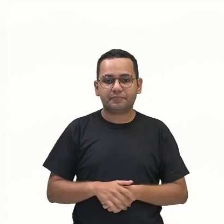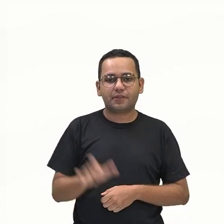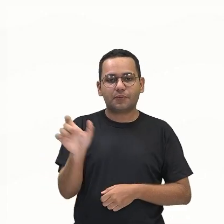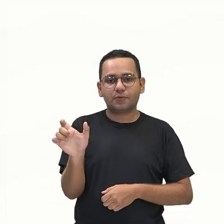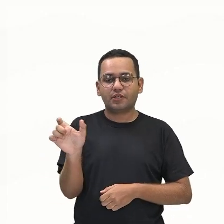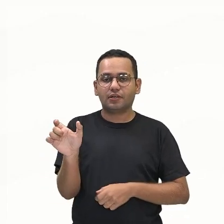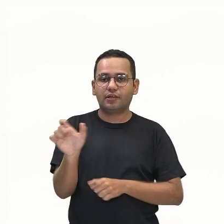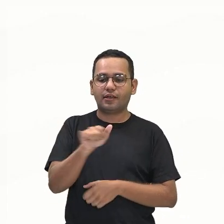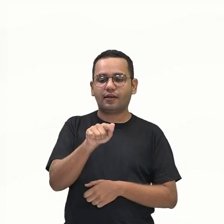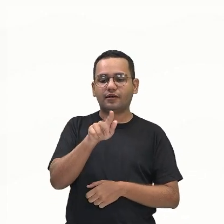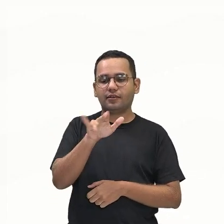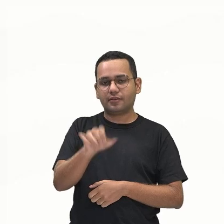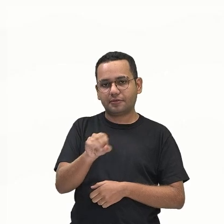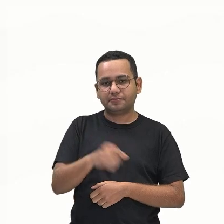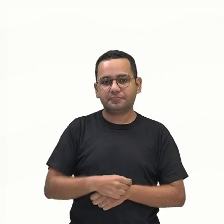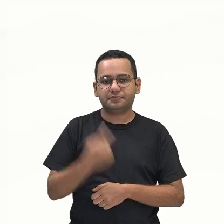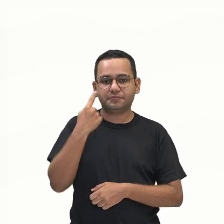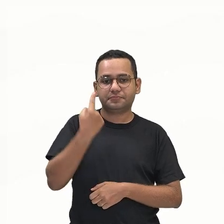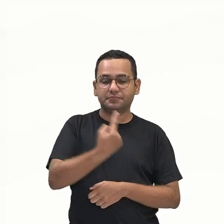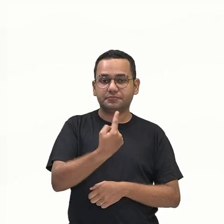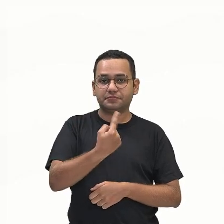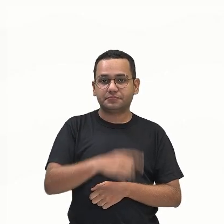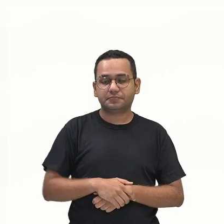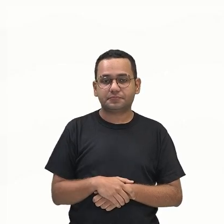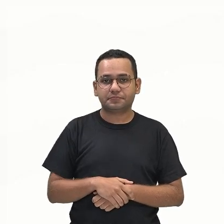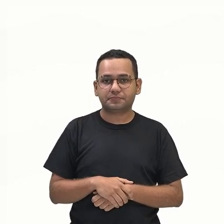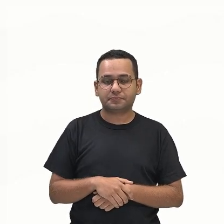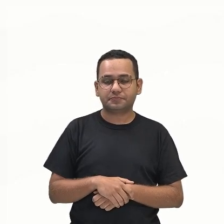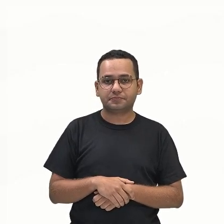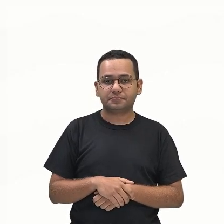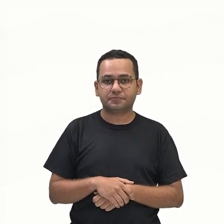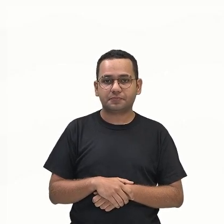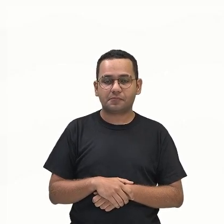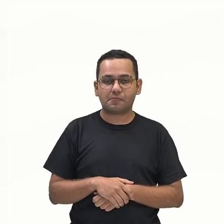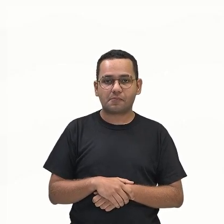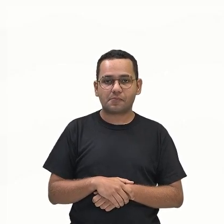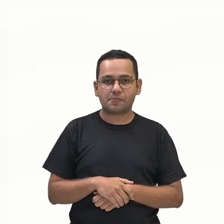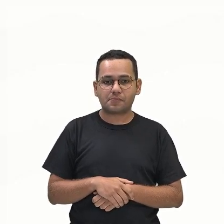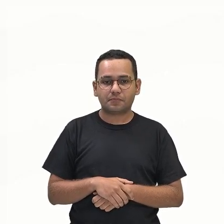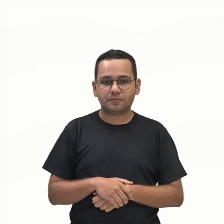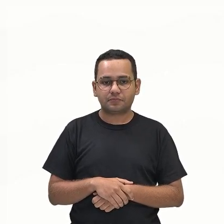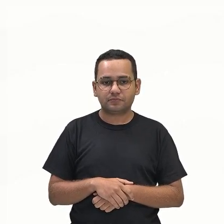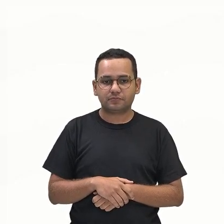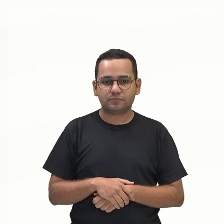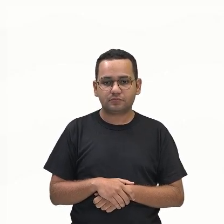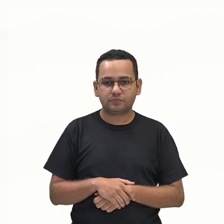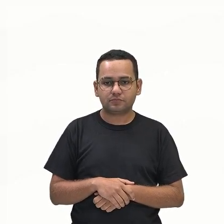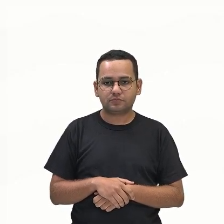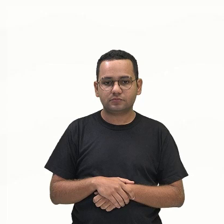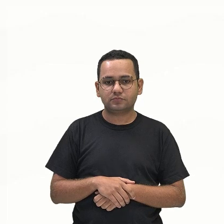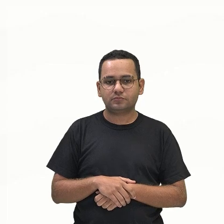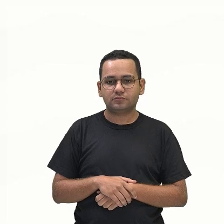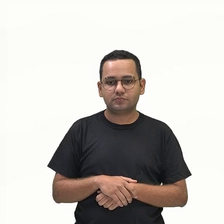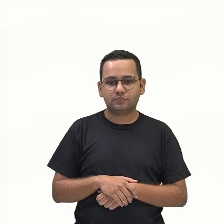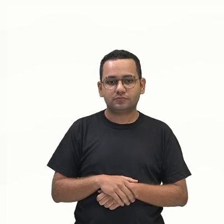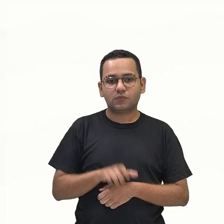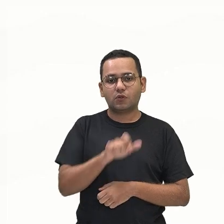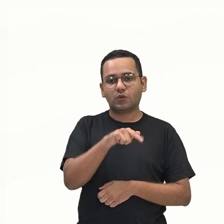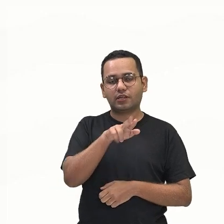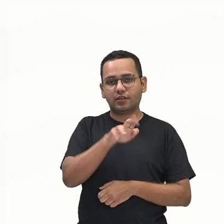retoma aquilo, este que também retoma aquilo, este que aqui, ó, está retomando a